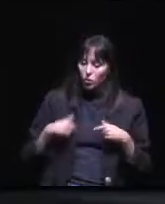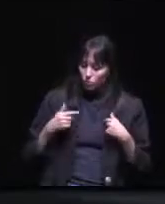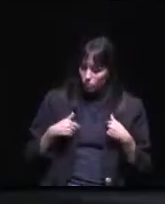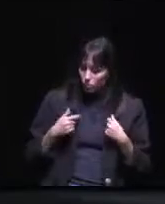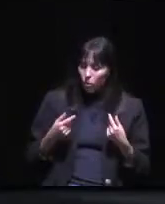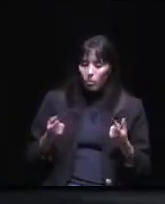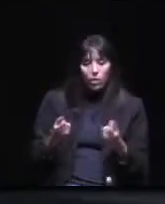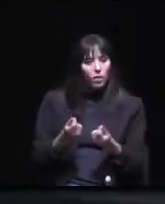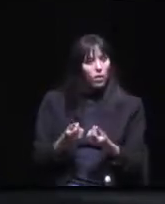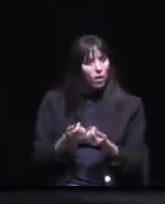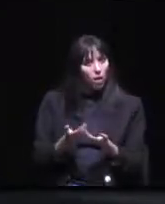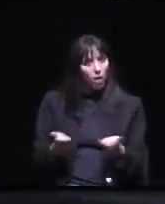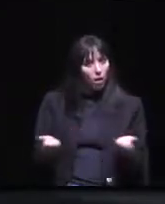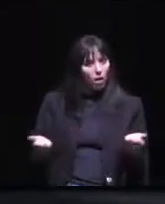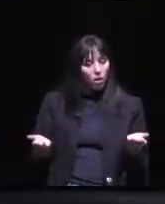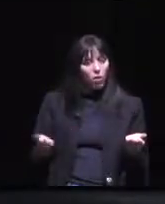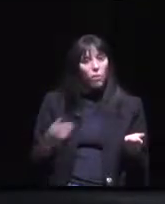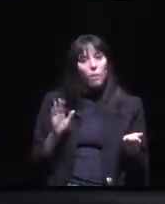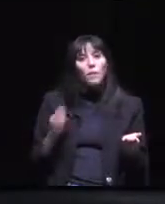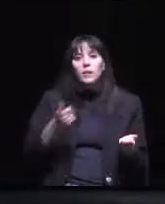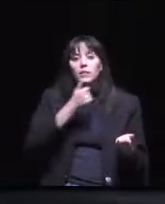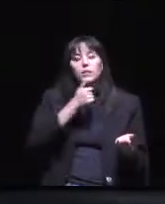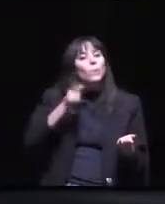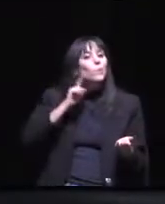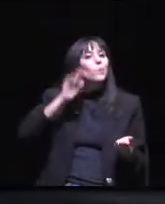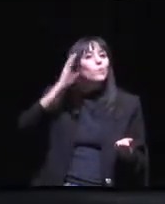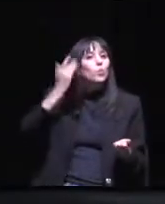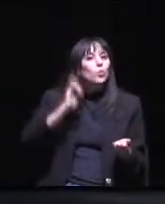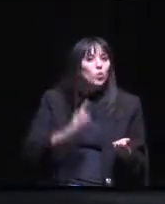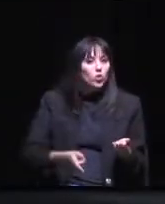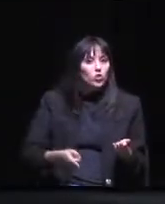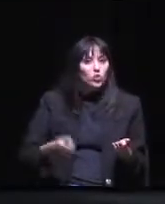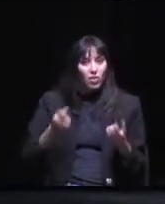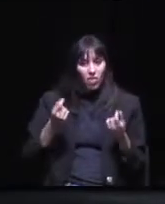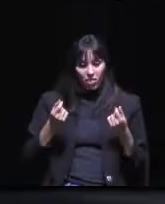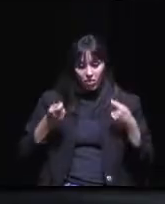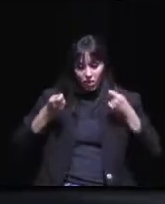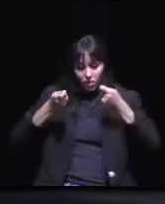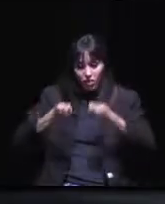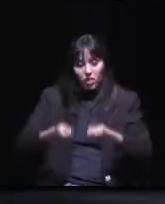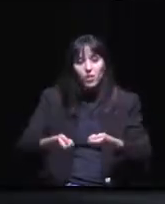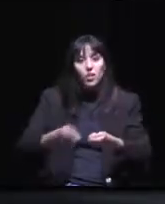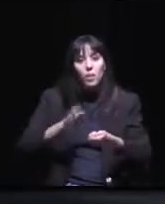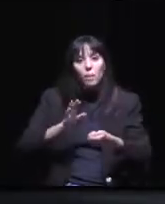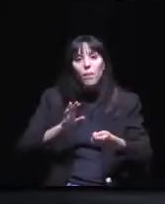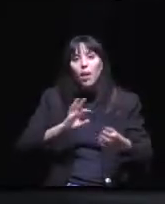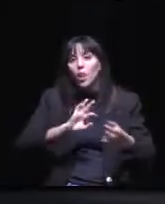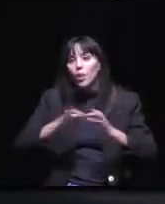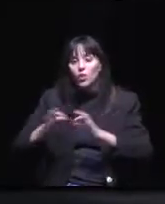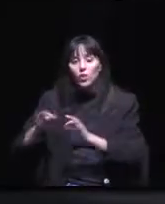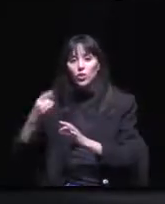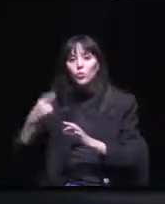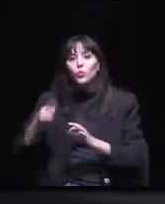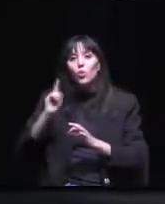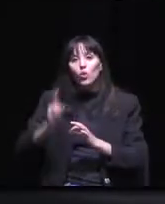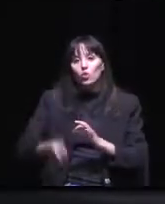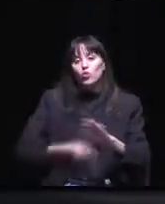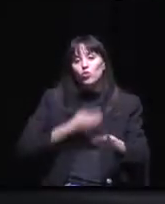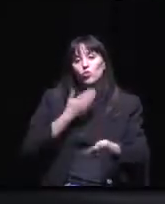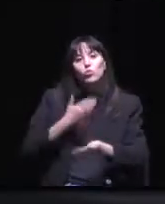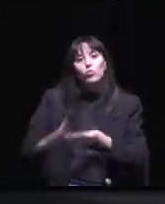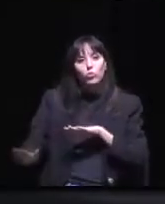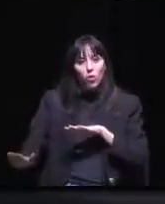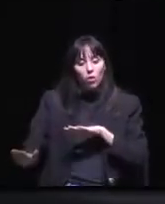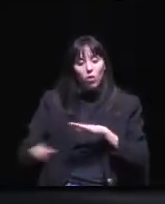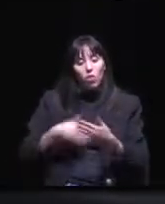substanciais à sua disposição. A questão decisiva aqui é que têm sido aplicados numa lógica que acentua dinâmicas de exclusão, que